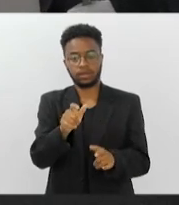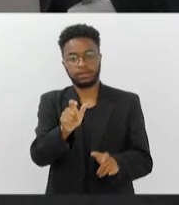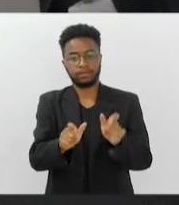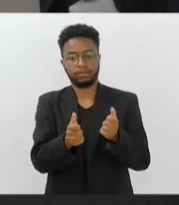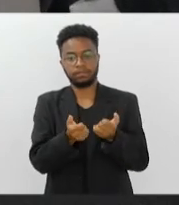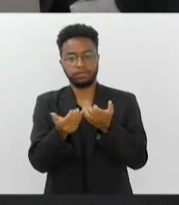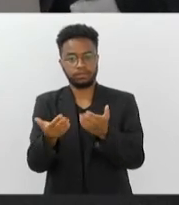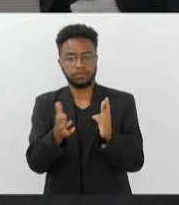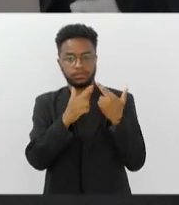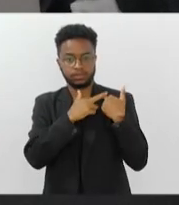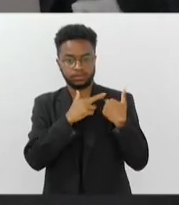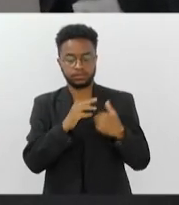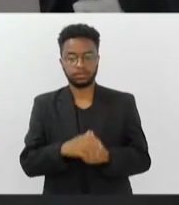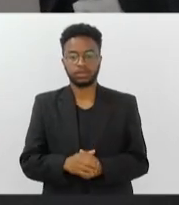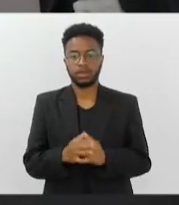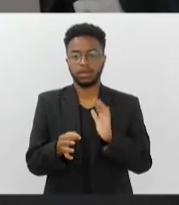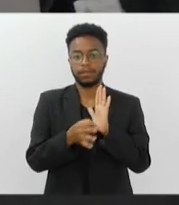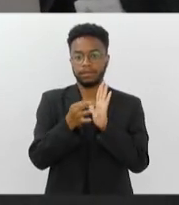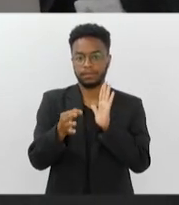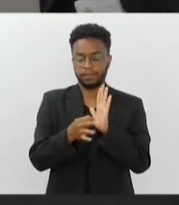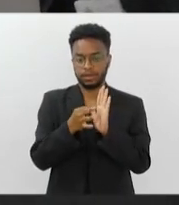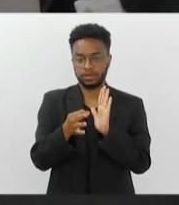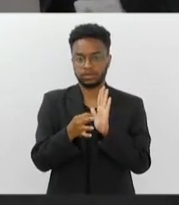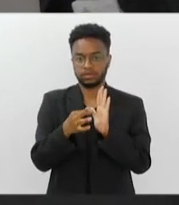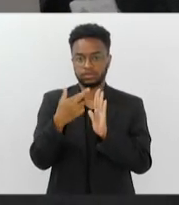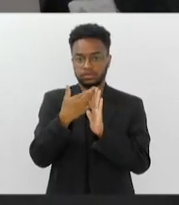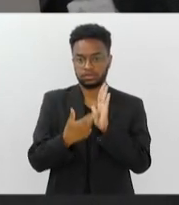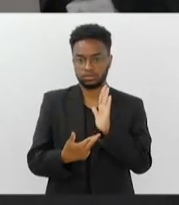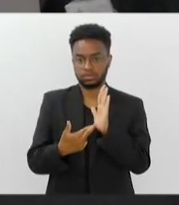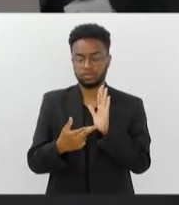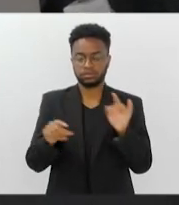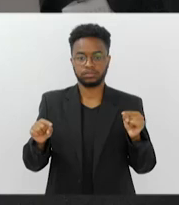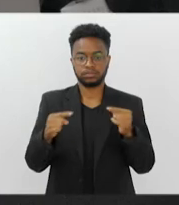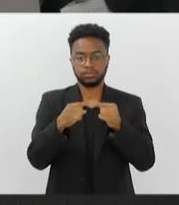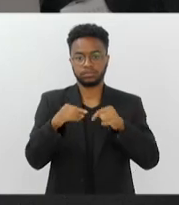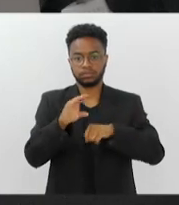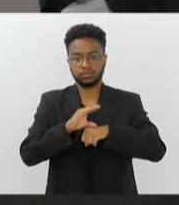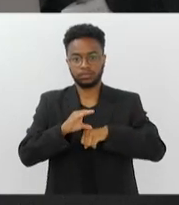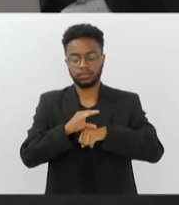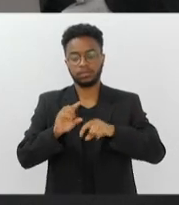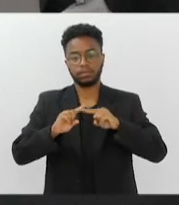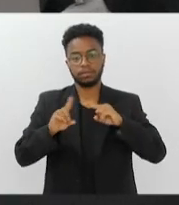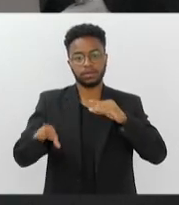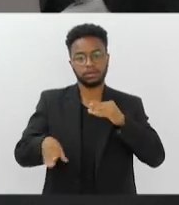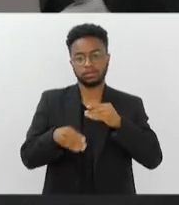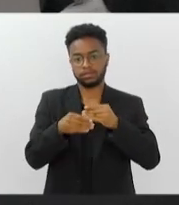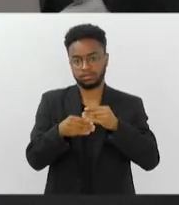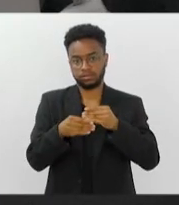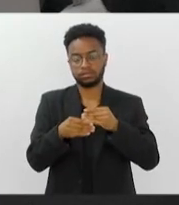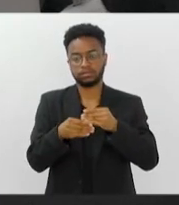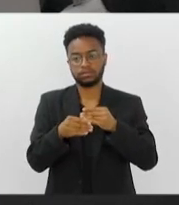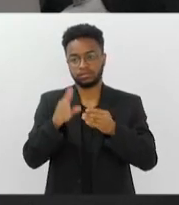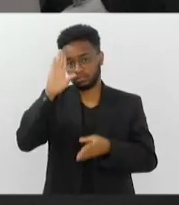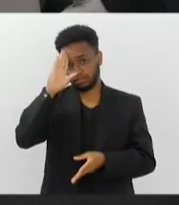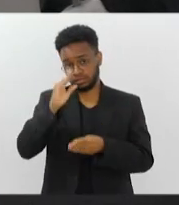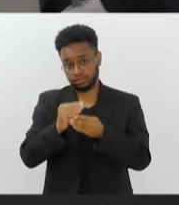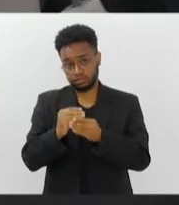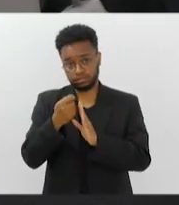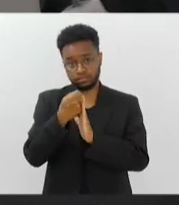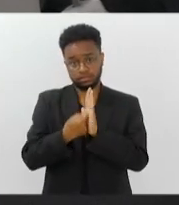competentes. Parecer do relator foi constitucionalidade com emendas, concluindo